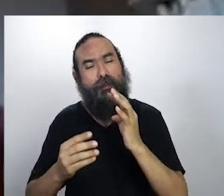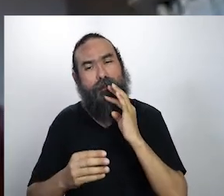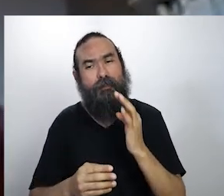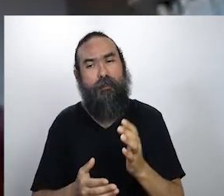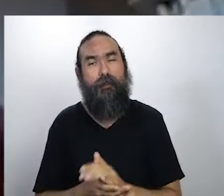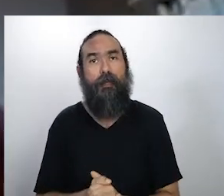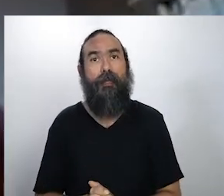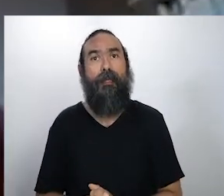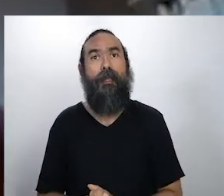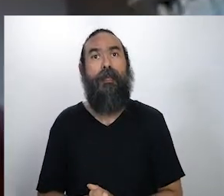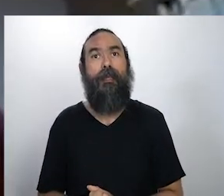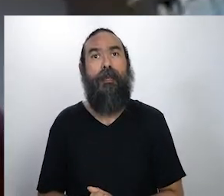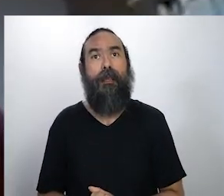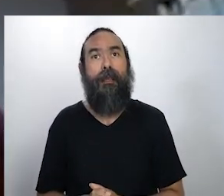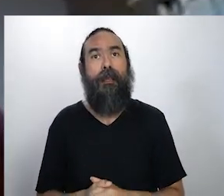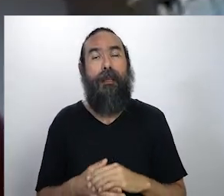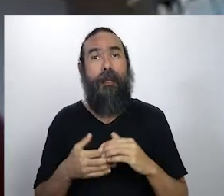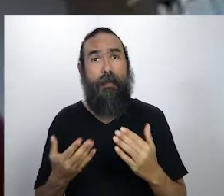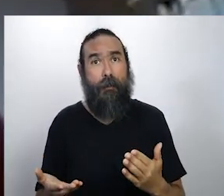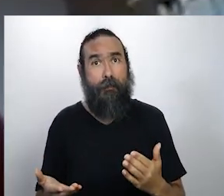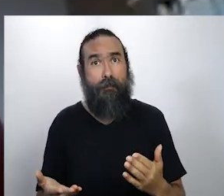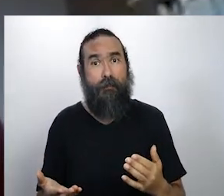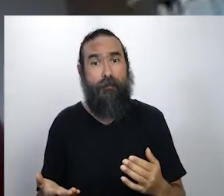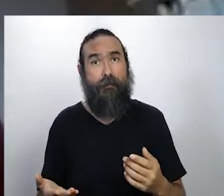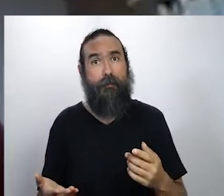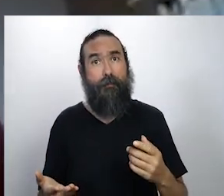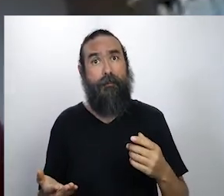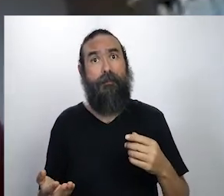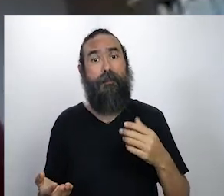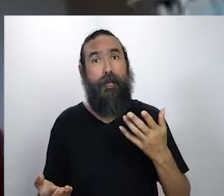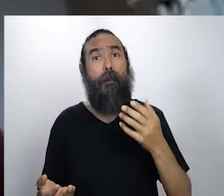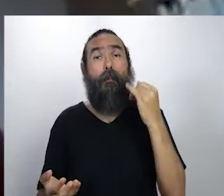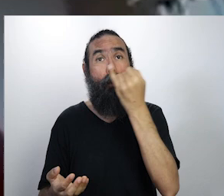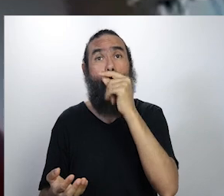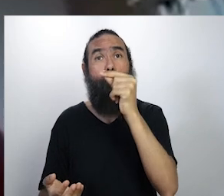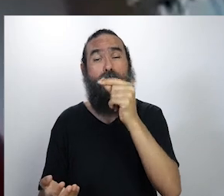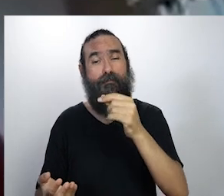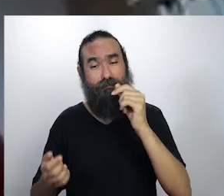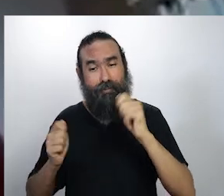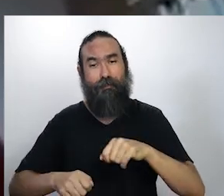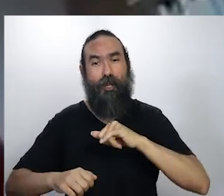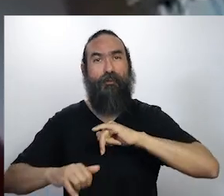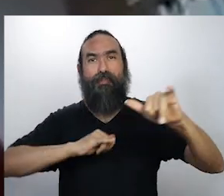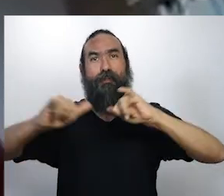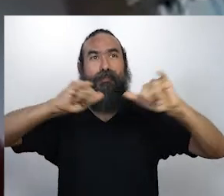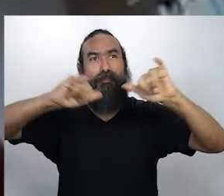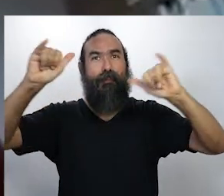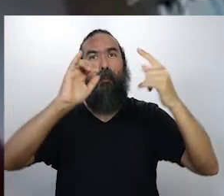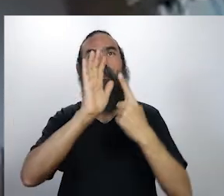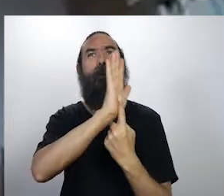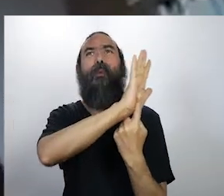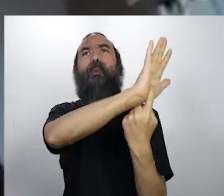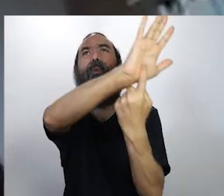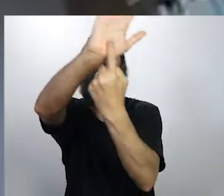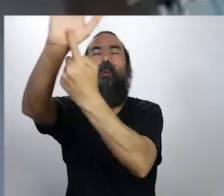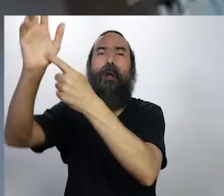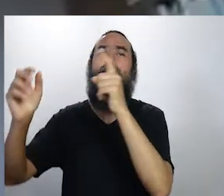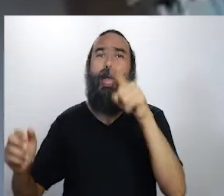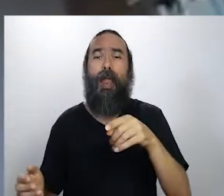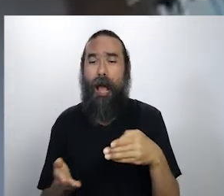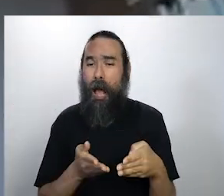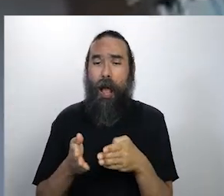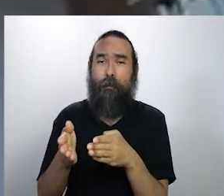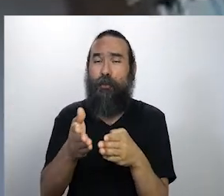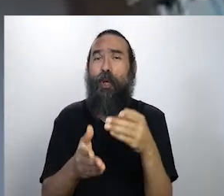divulgar. Então, eu acho que é um caminho muito legal, assim, né? Eu acho que para essa difusão comprometida com